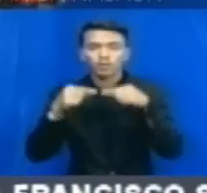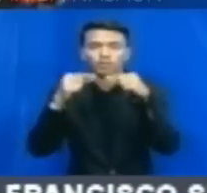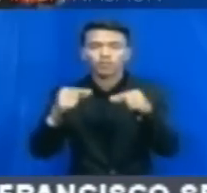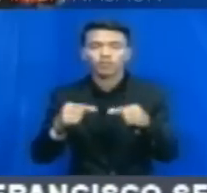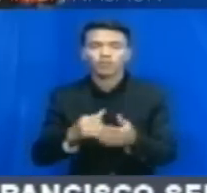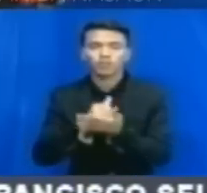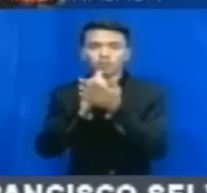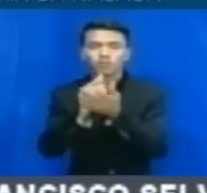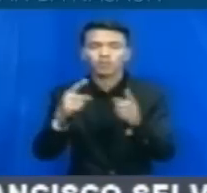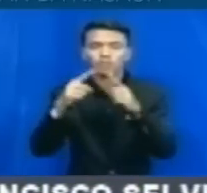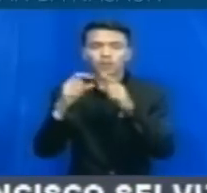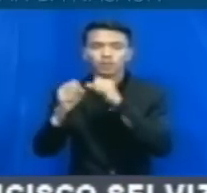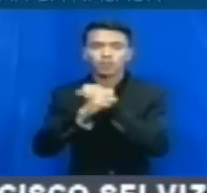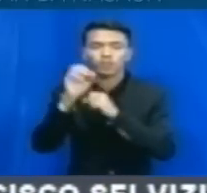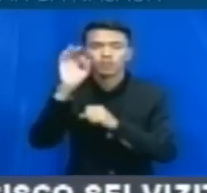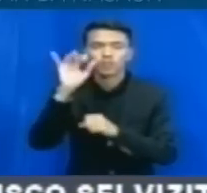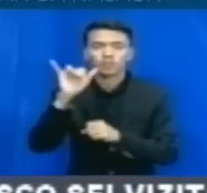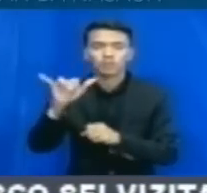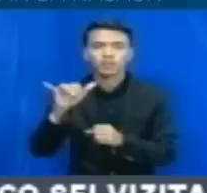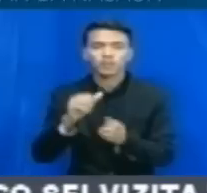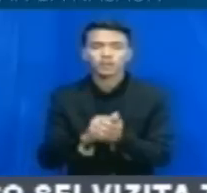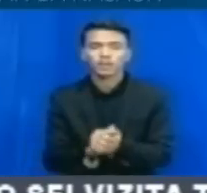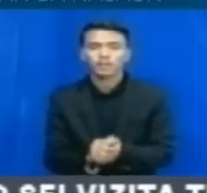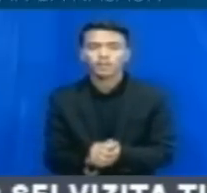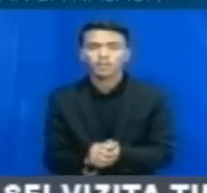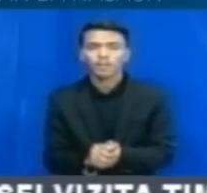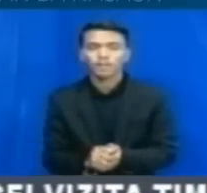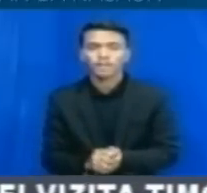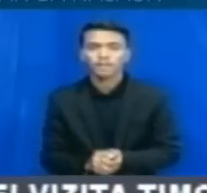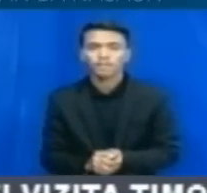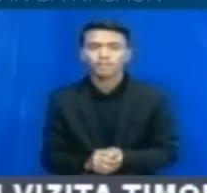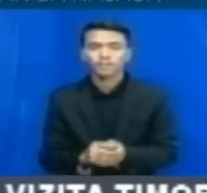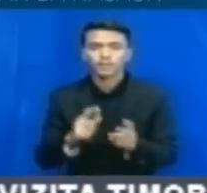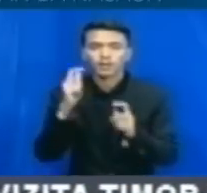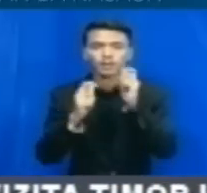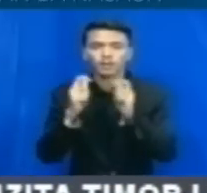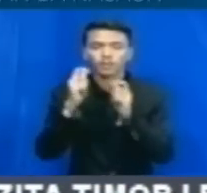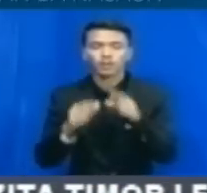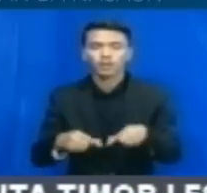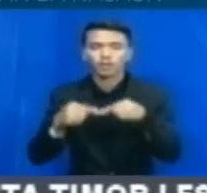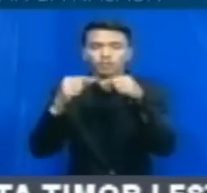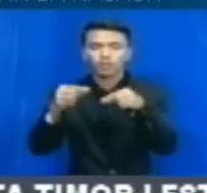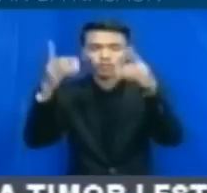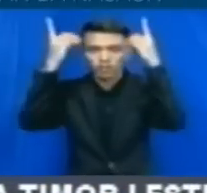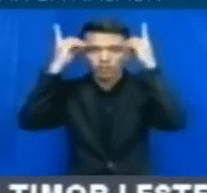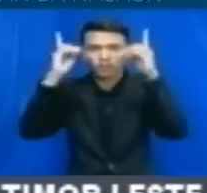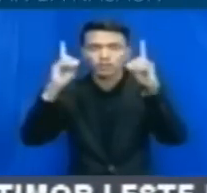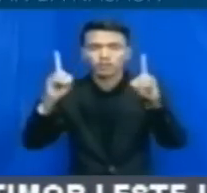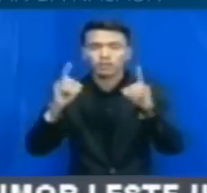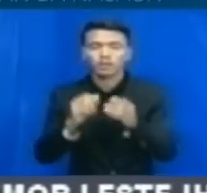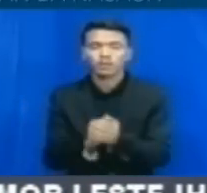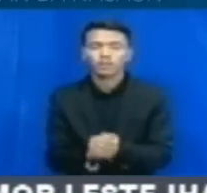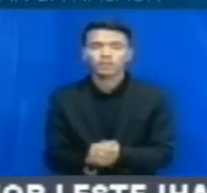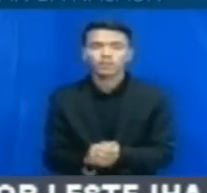ba. Argiru sira e a carga tu pergunta se de encata tribunal fo decisão a tu ne despacho